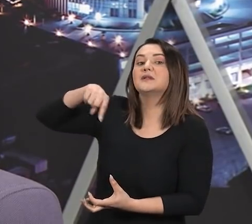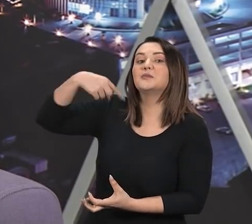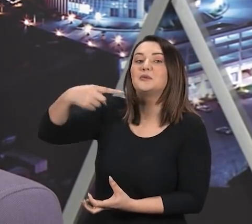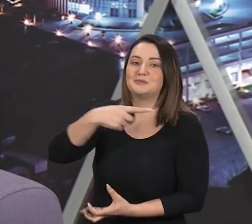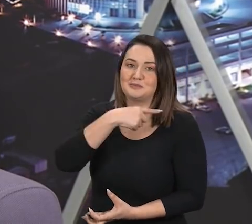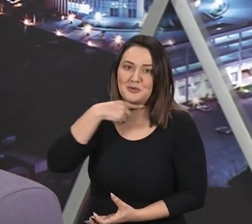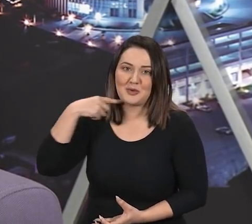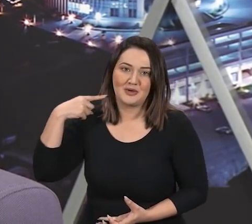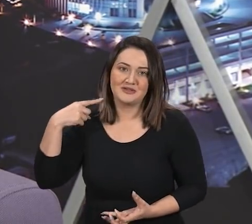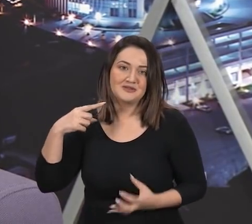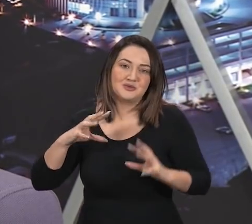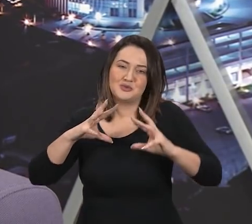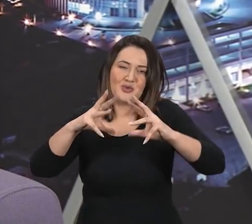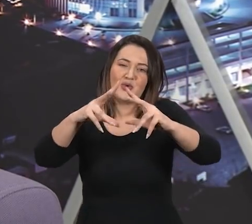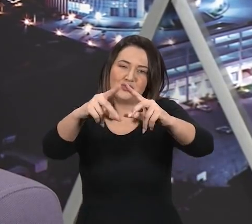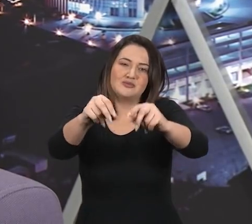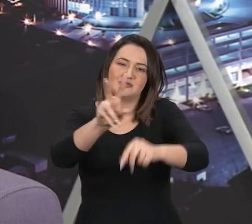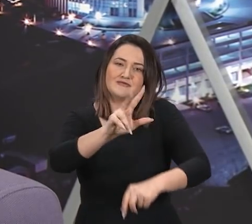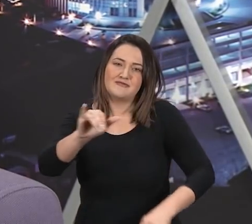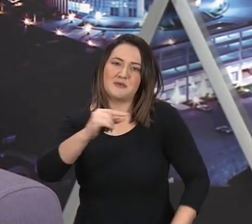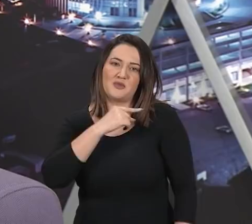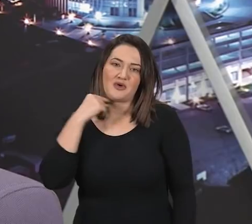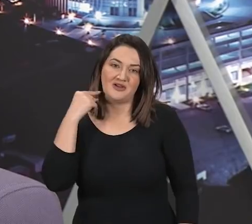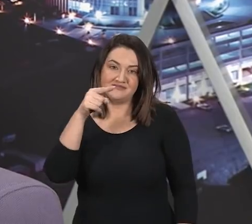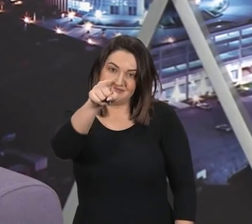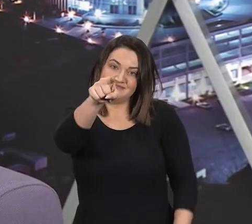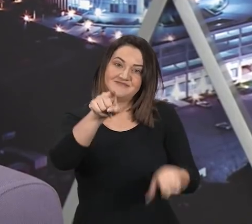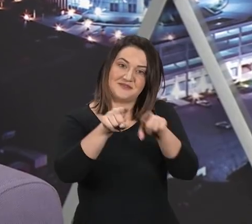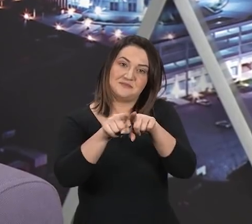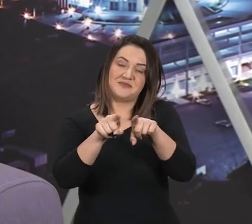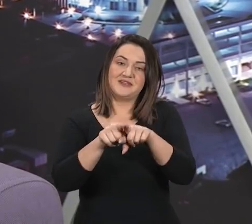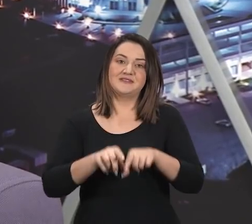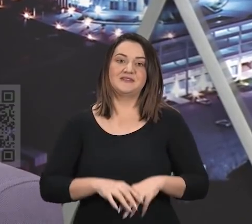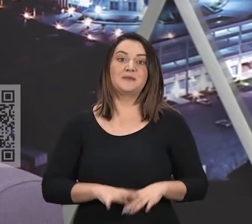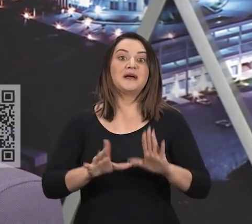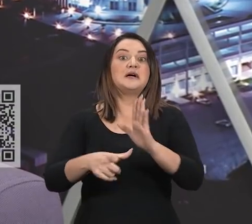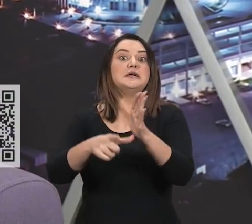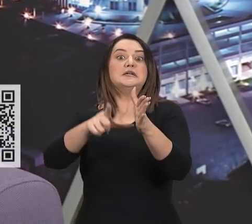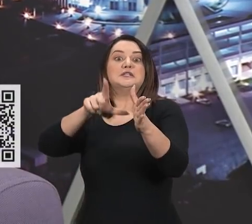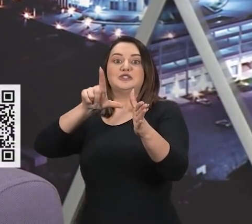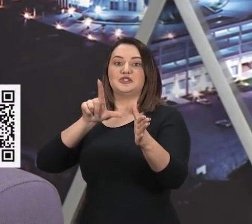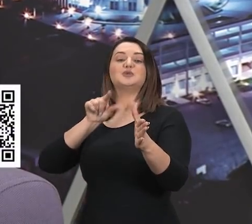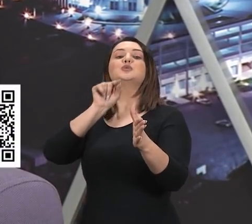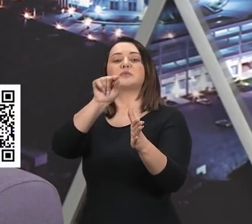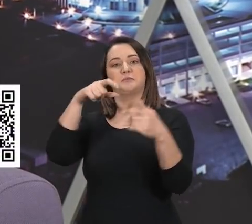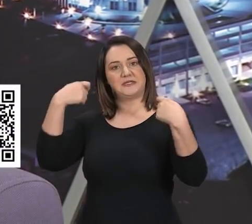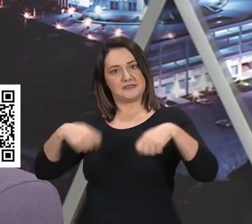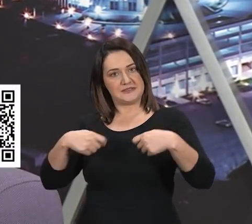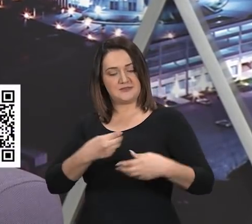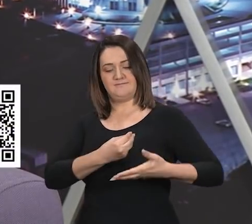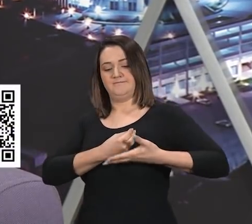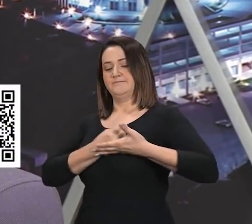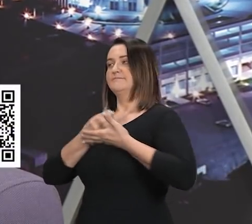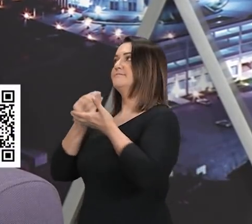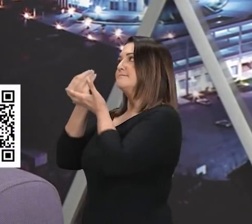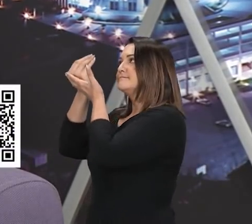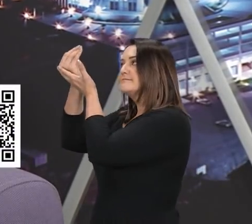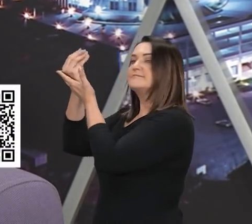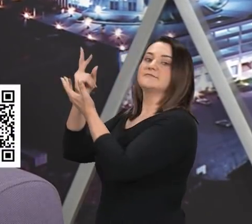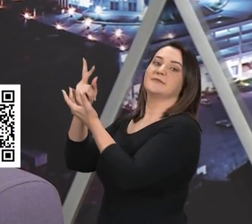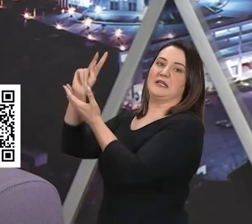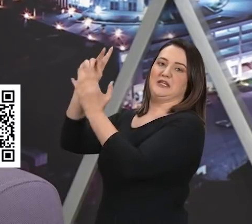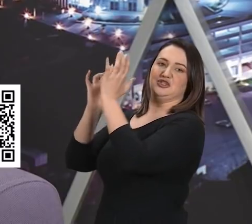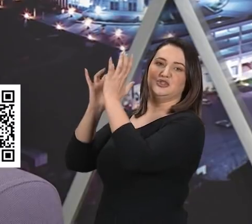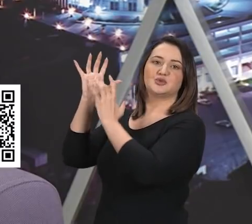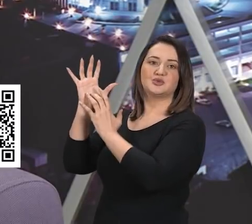morre. Todo mundo vai morrer um dia. Você também vai. Mas antes disso, você precisa